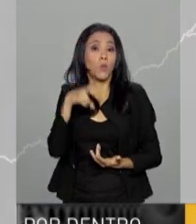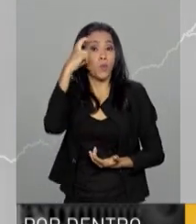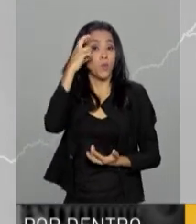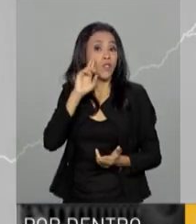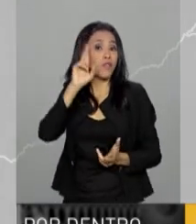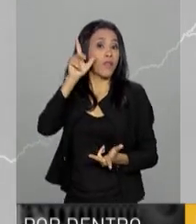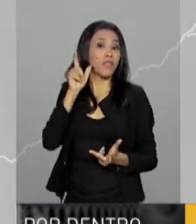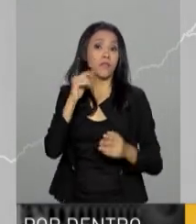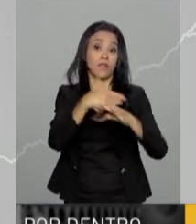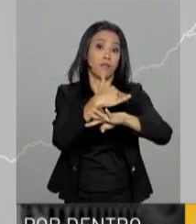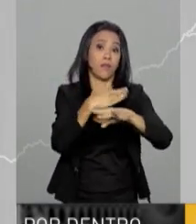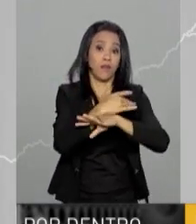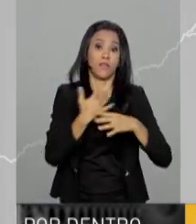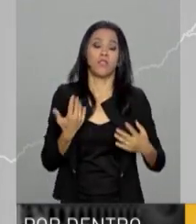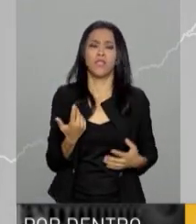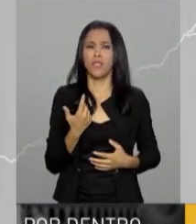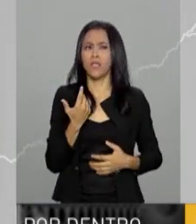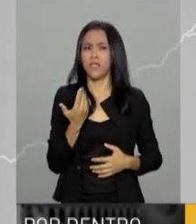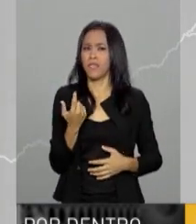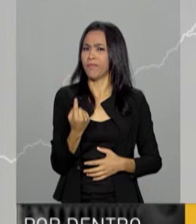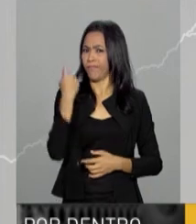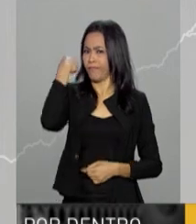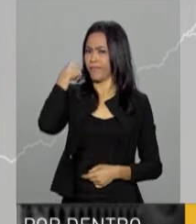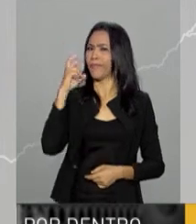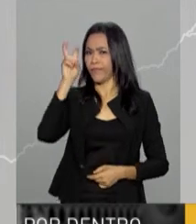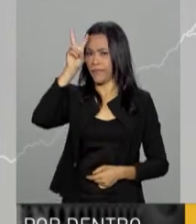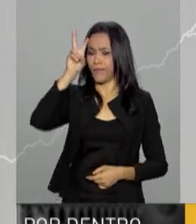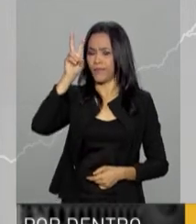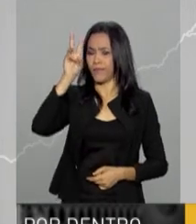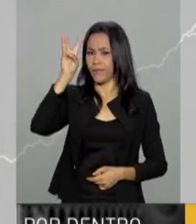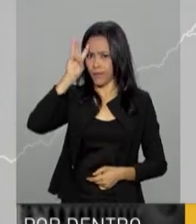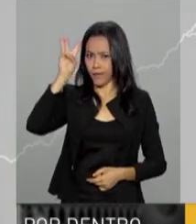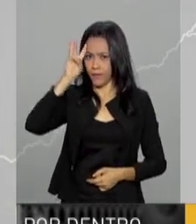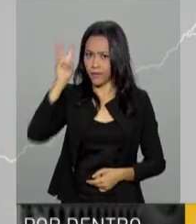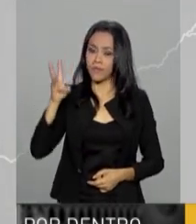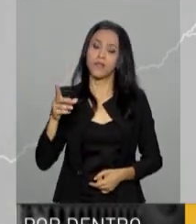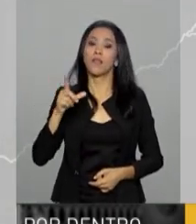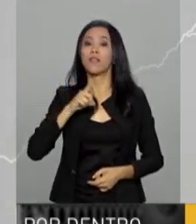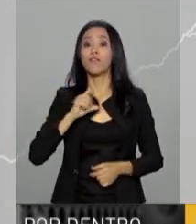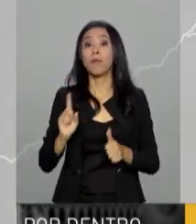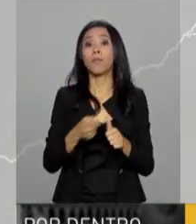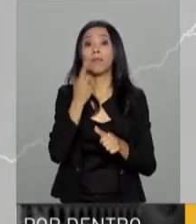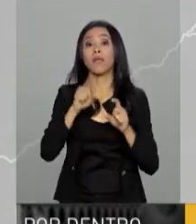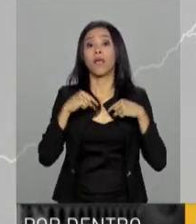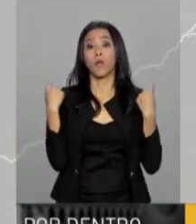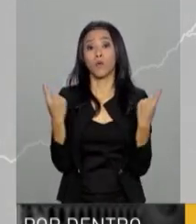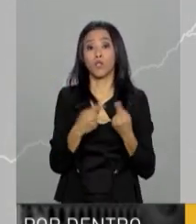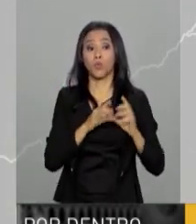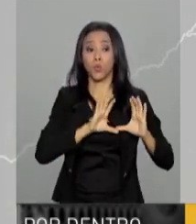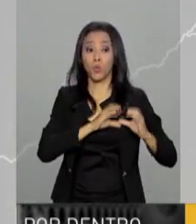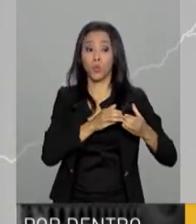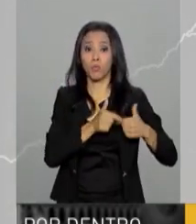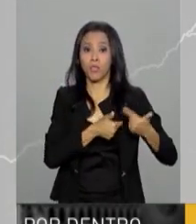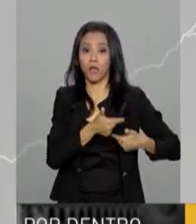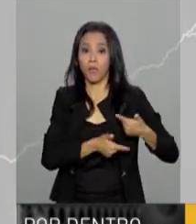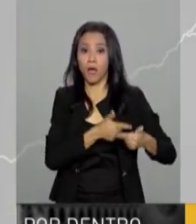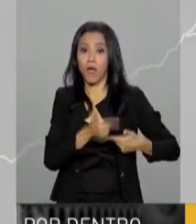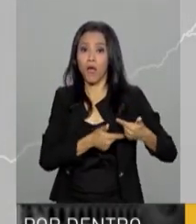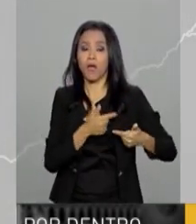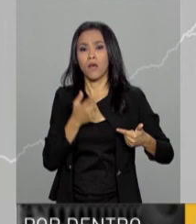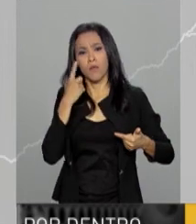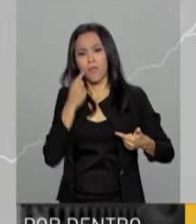e nesta terça feira houve a primeira reunião do grupo de trabalho para o desenvolvimento do diagnóstico da